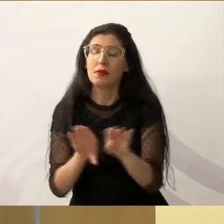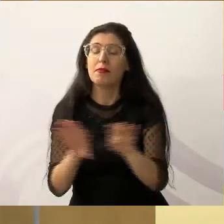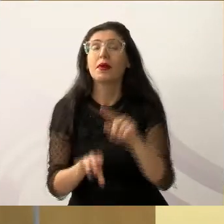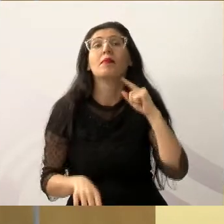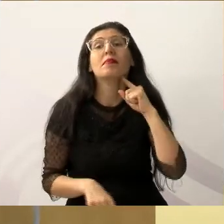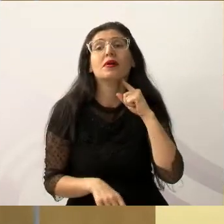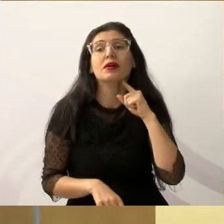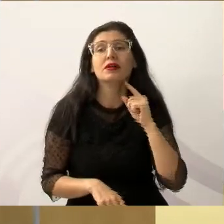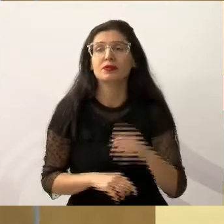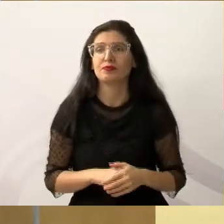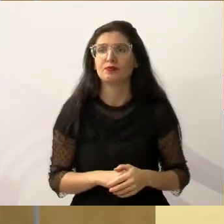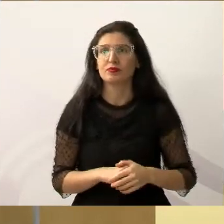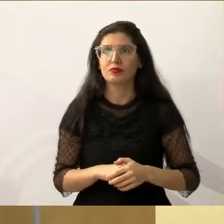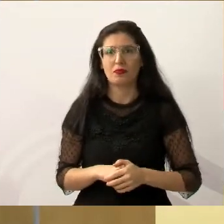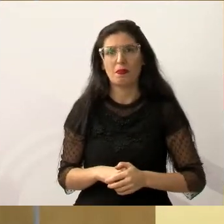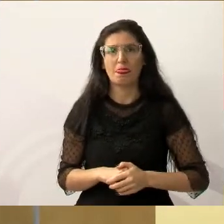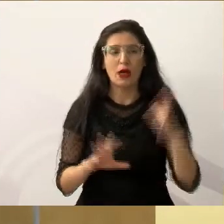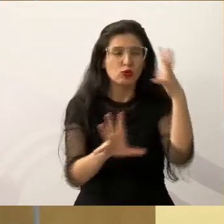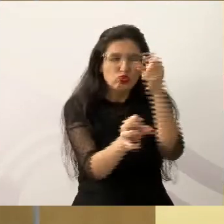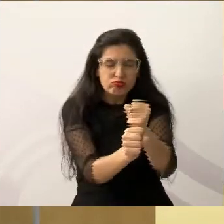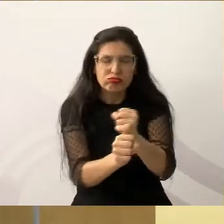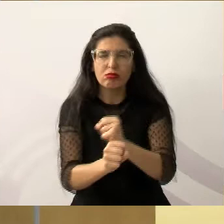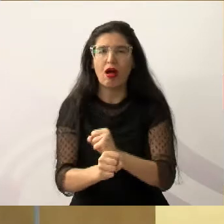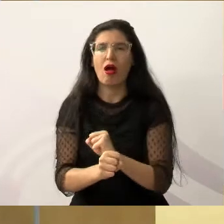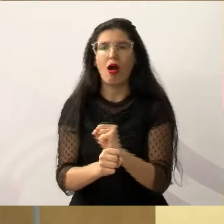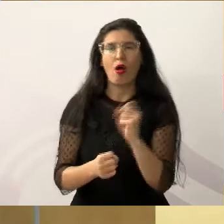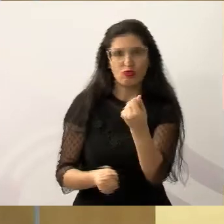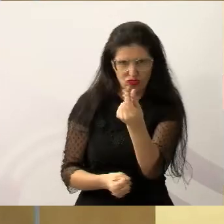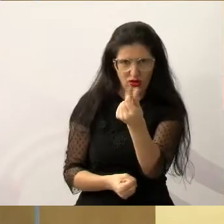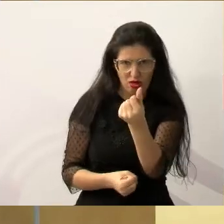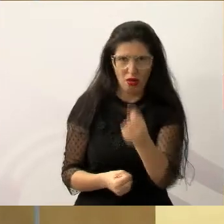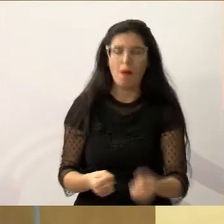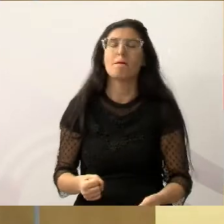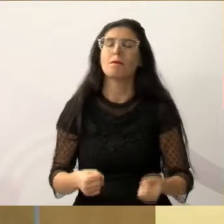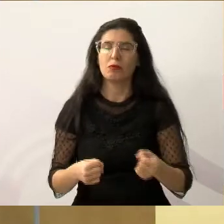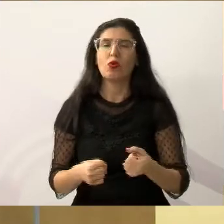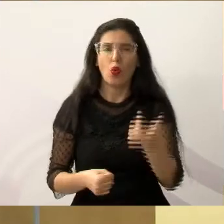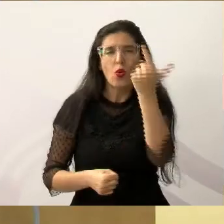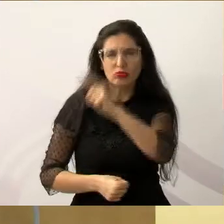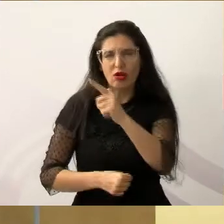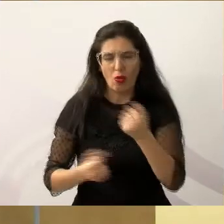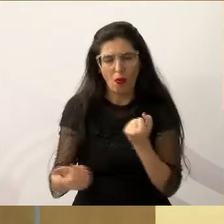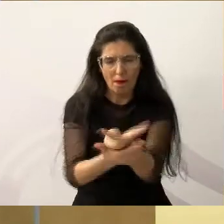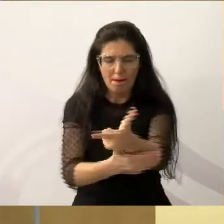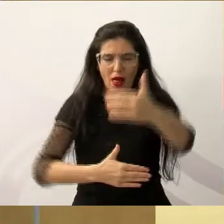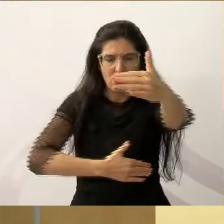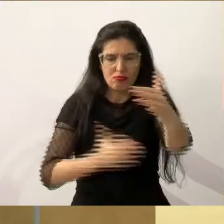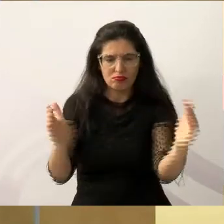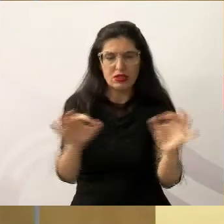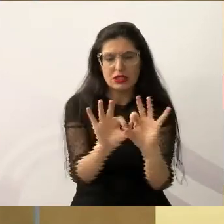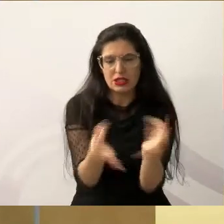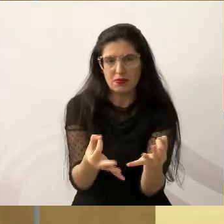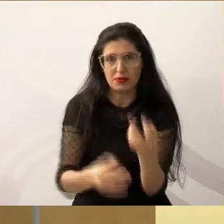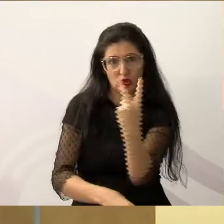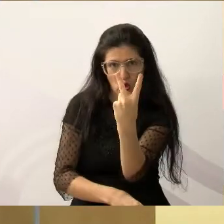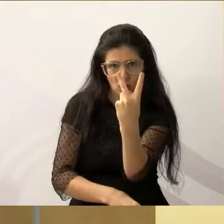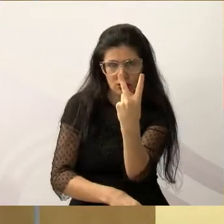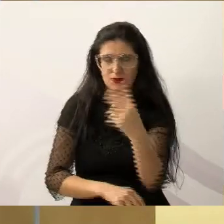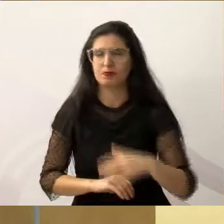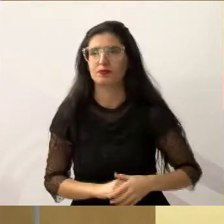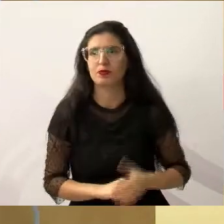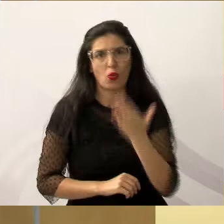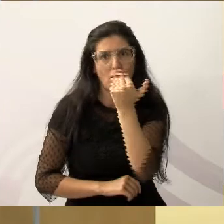básicas. E aí as pessoas sabem que às vezes vão no supermercado, Abner, e a gente vê cesta básica que custa